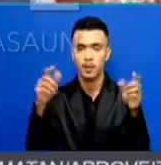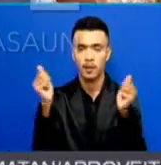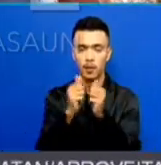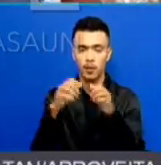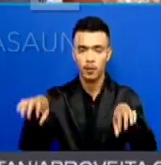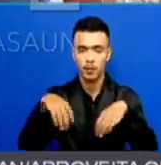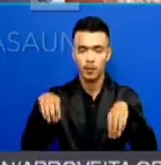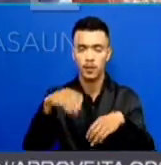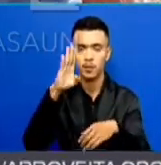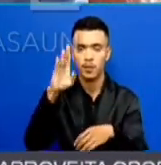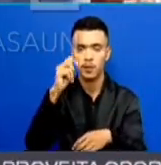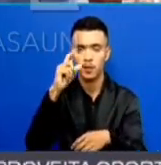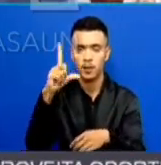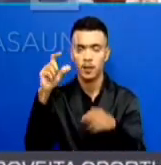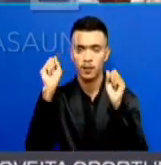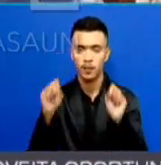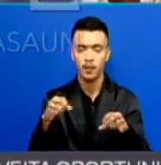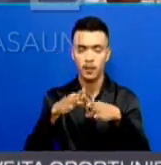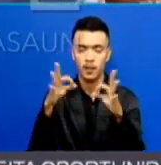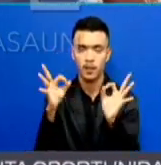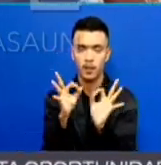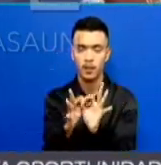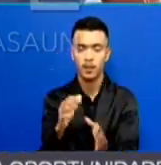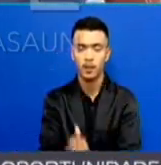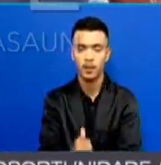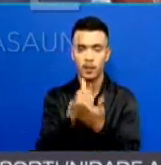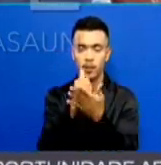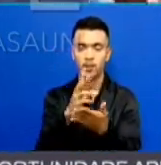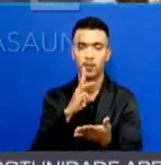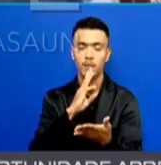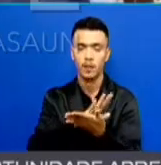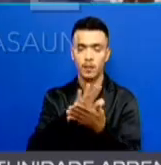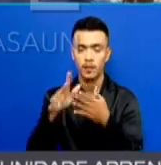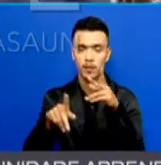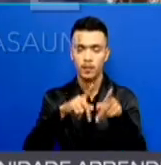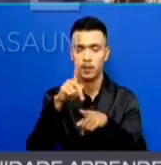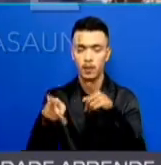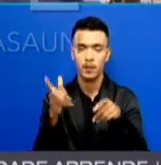esforço BTLP bela resolve ona, hori facilita bem a comunidade